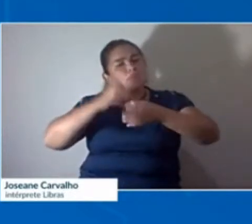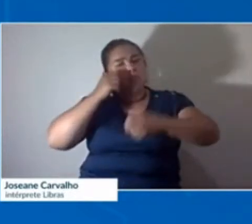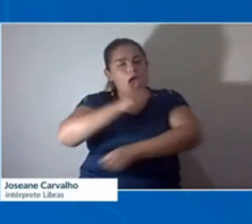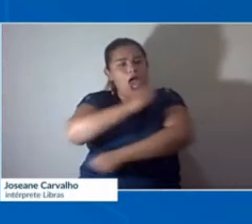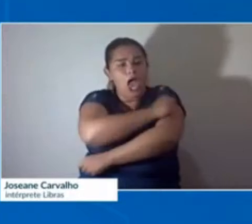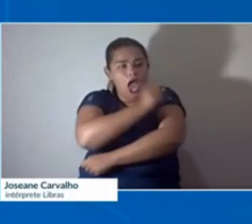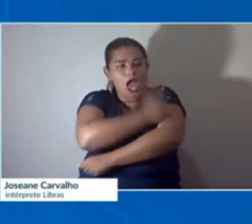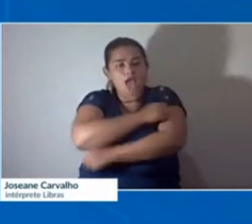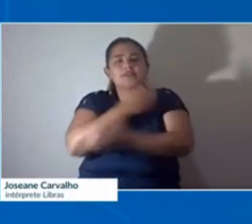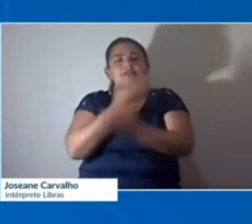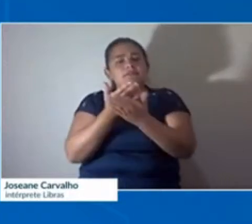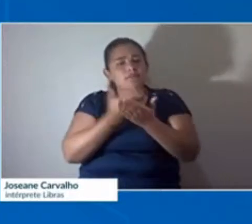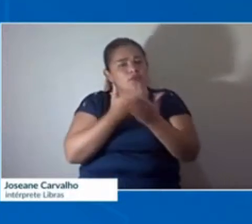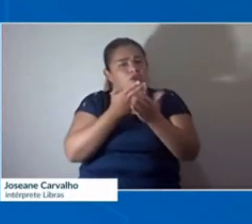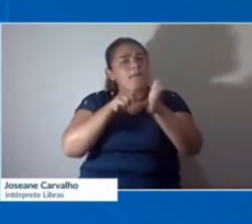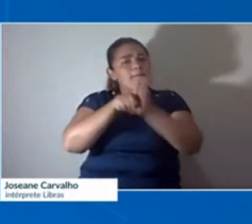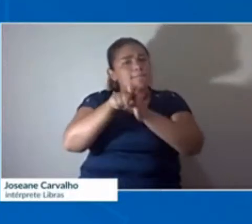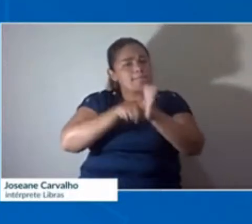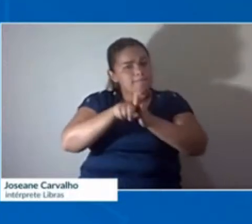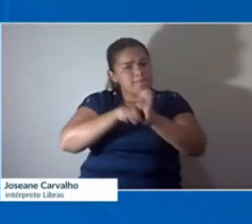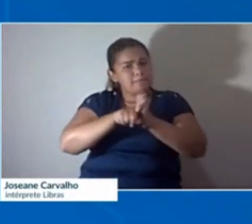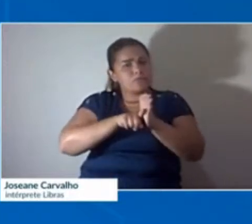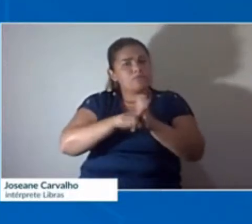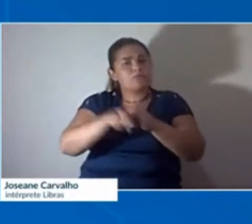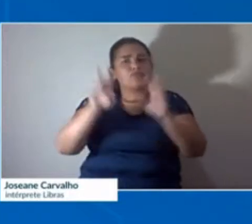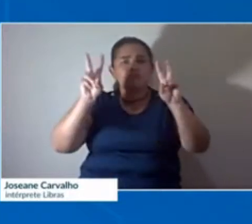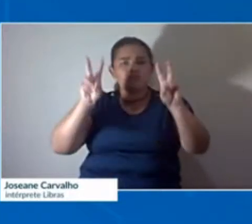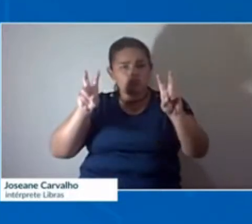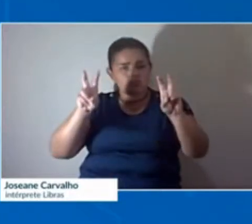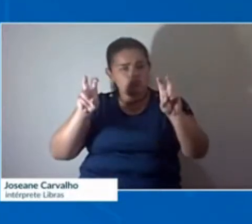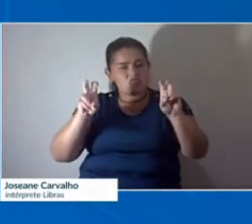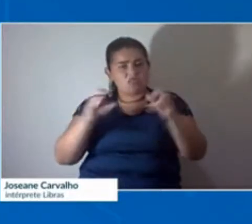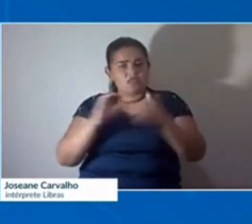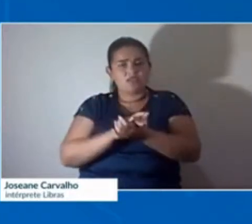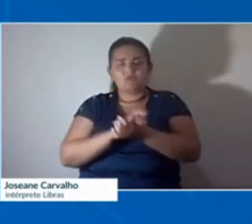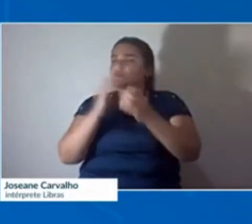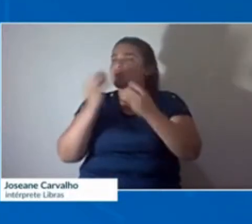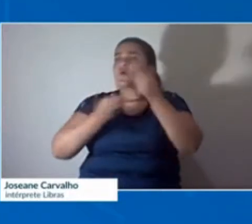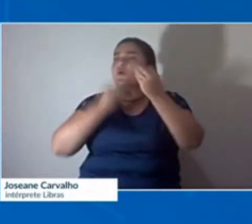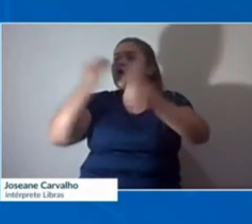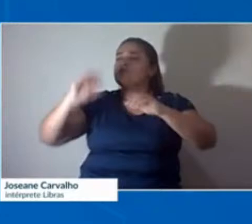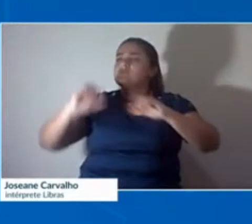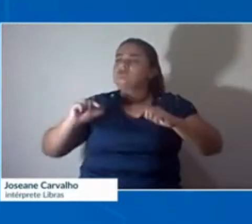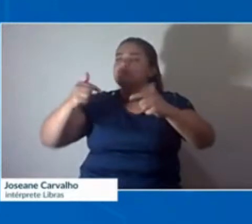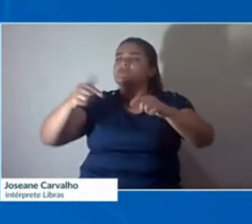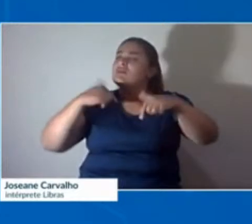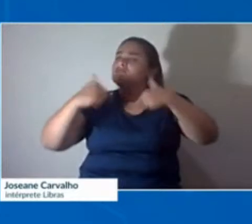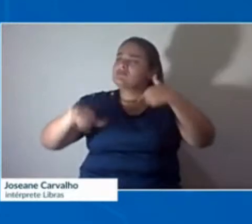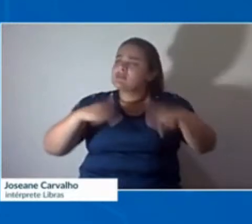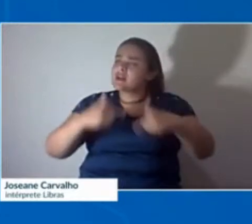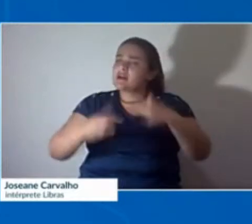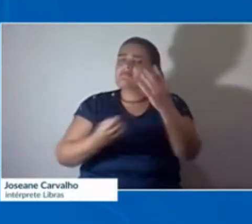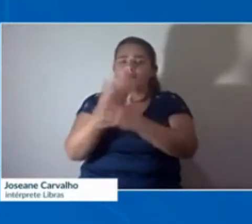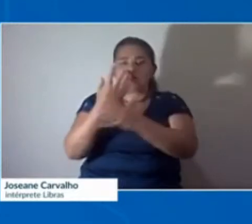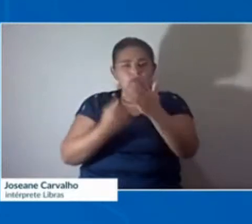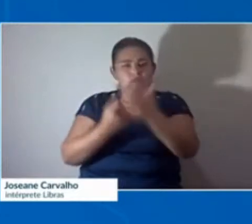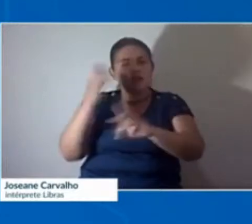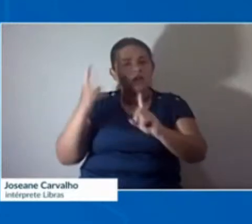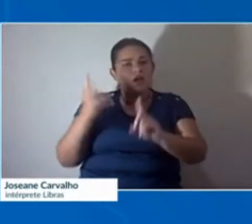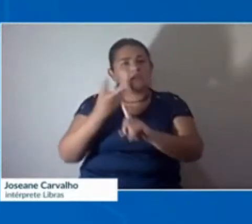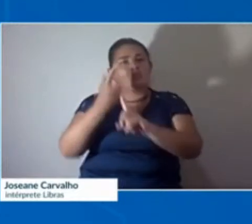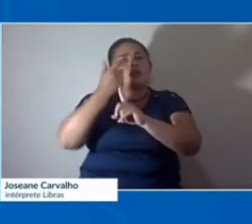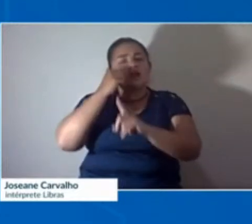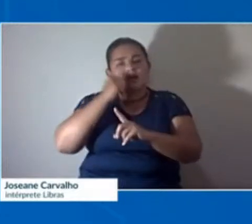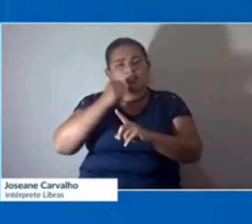pesquisa sobre a atuação, a produção artística das mulheres, e, em especial, no